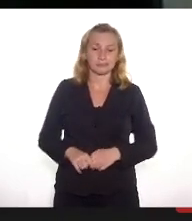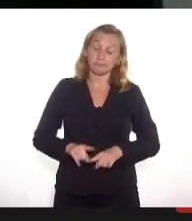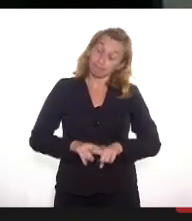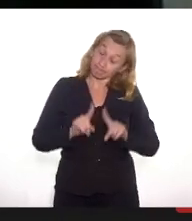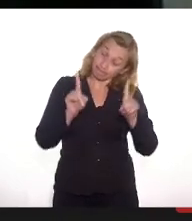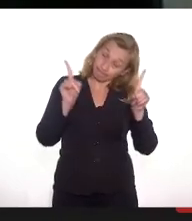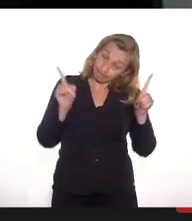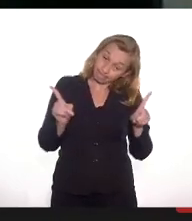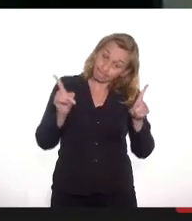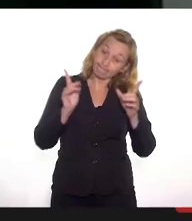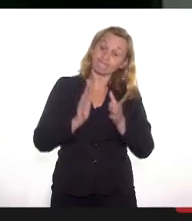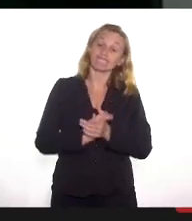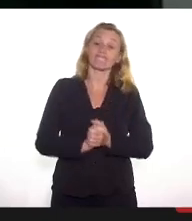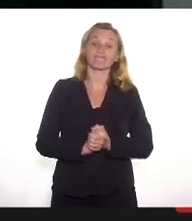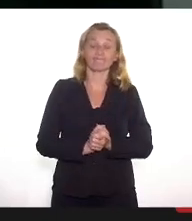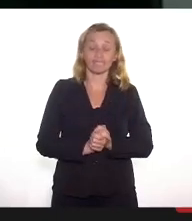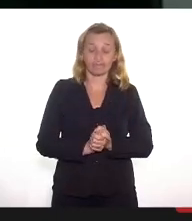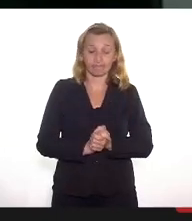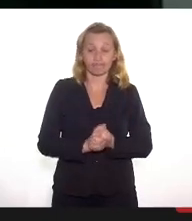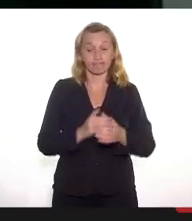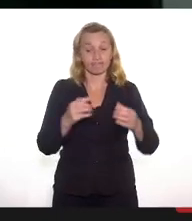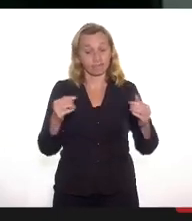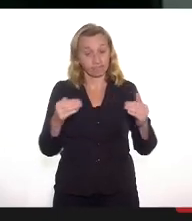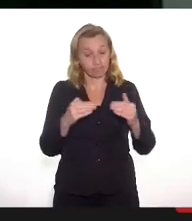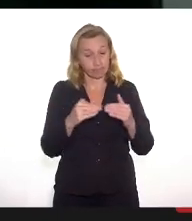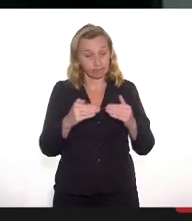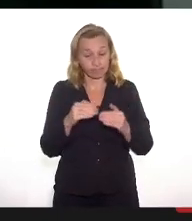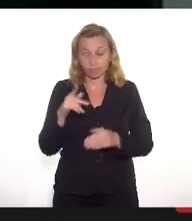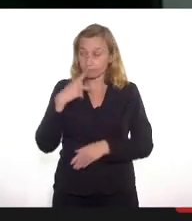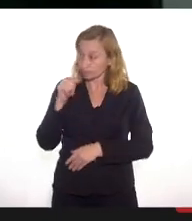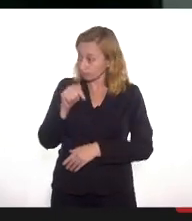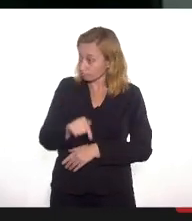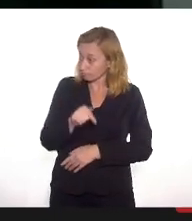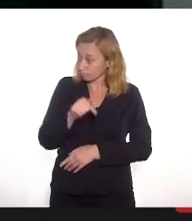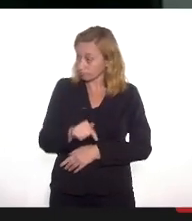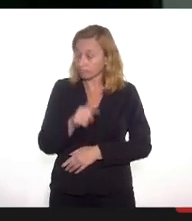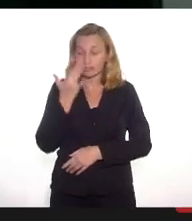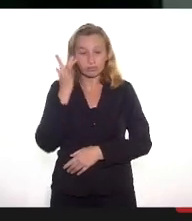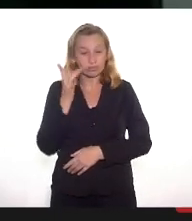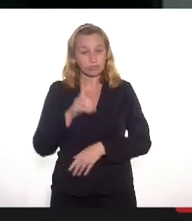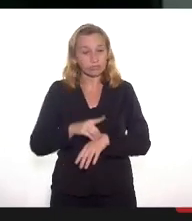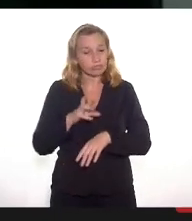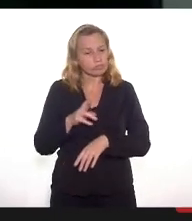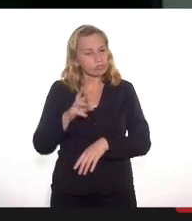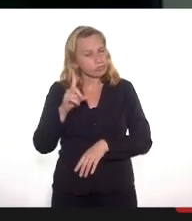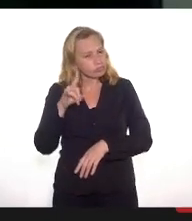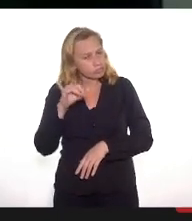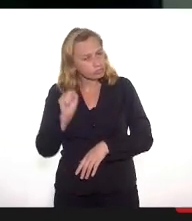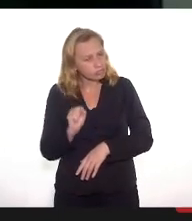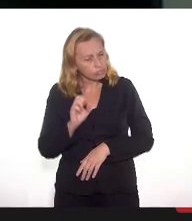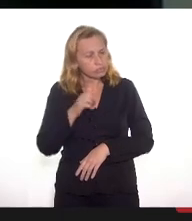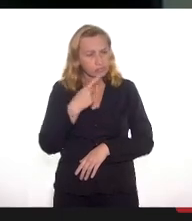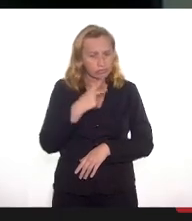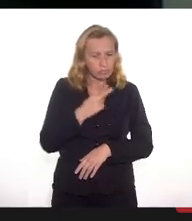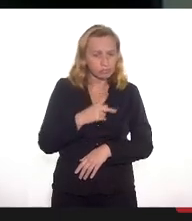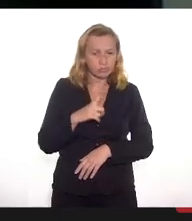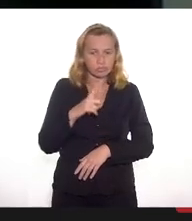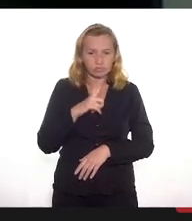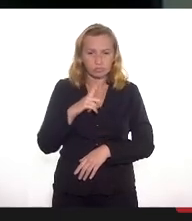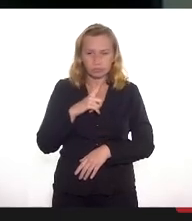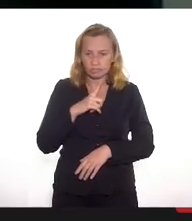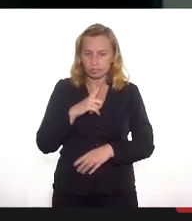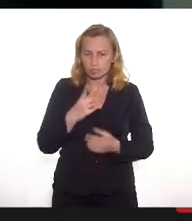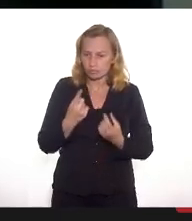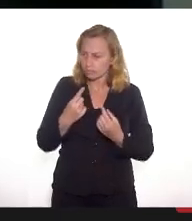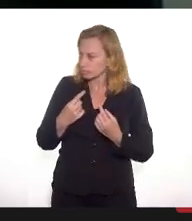mas eu compro concordo com o que foi falado aqui que acho que foi a doutora disse que colocou que existem